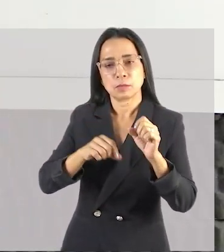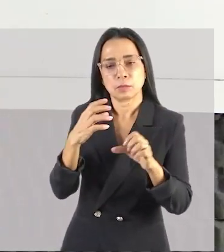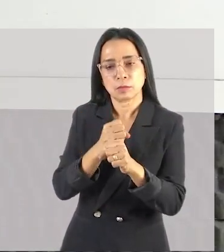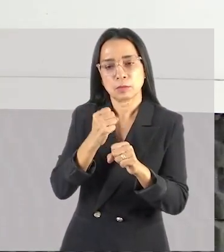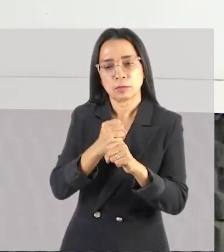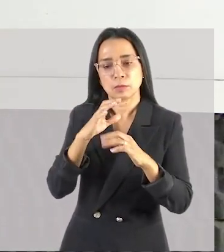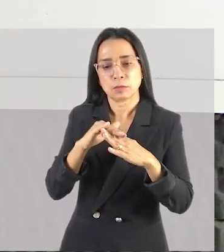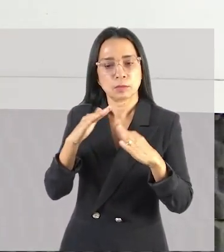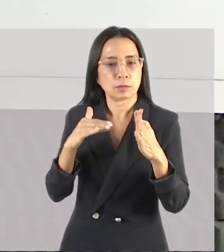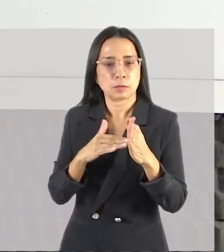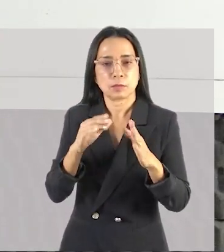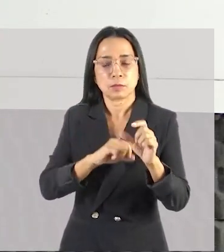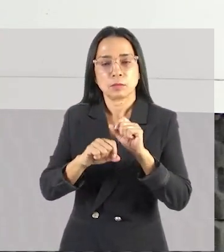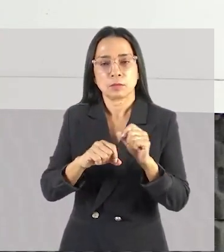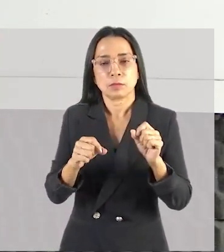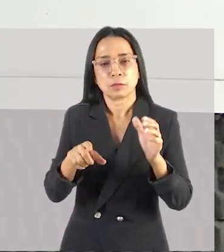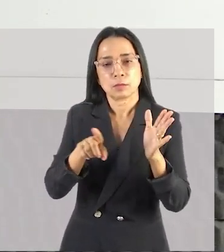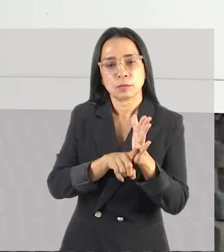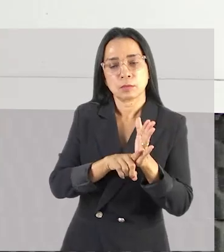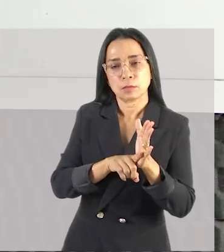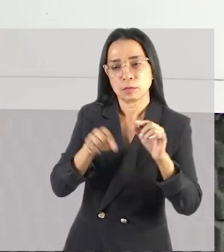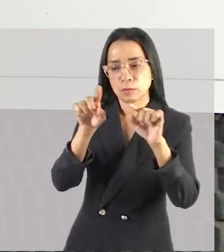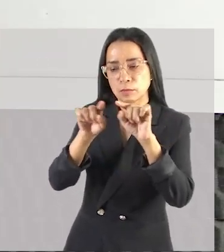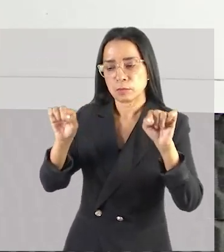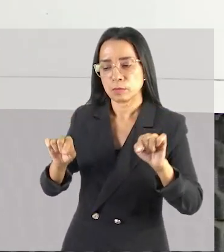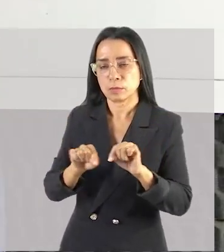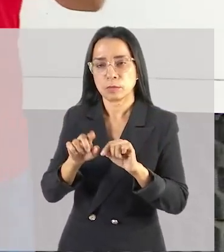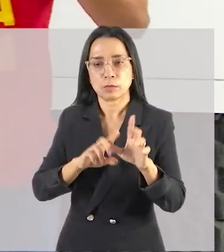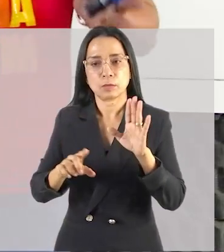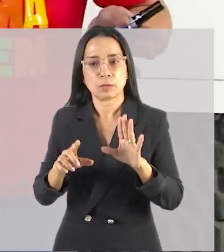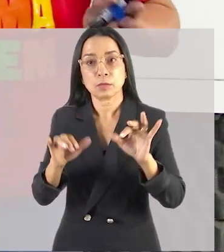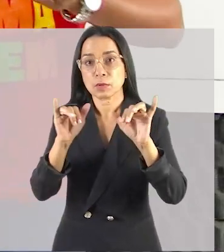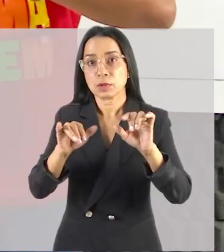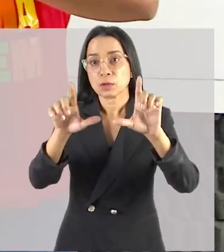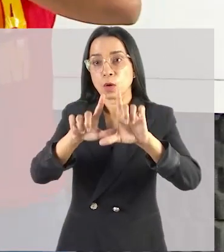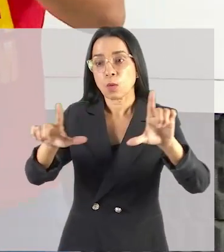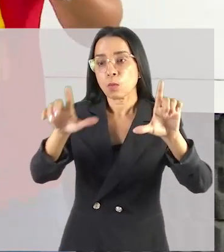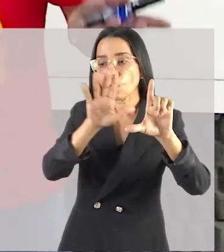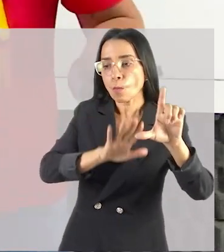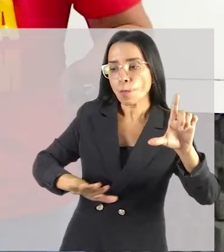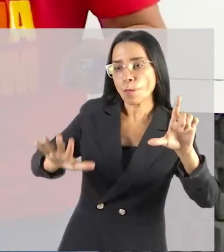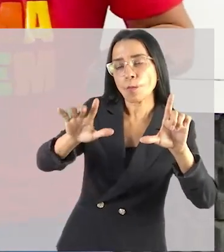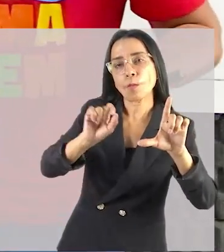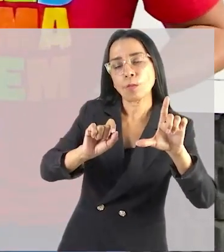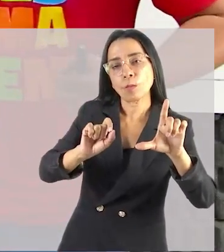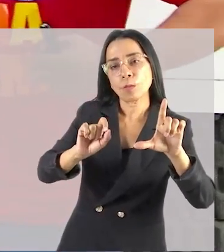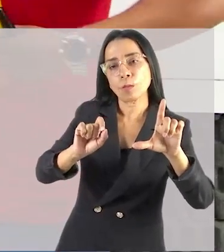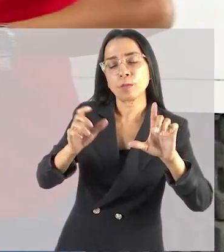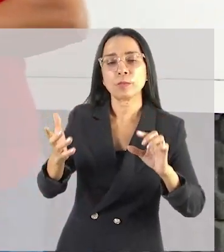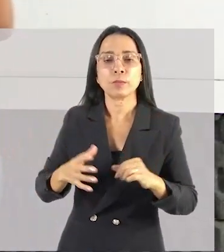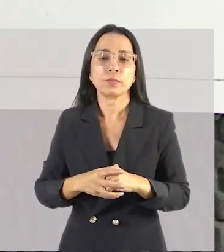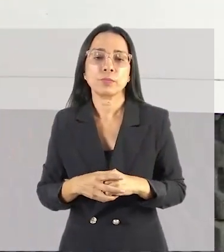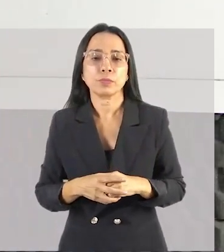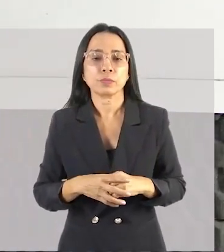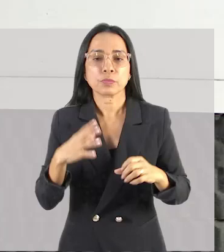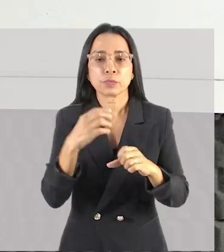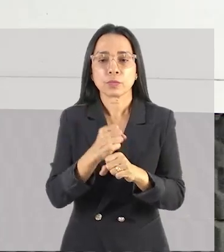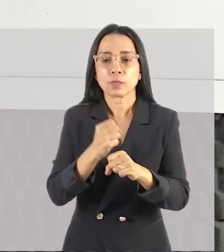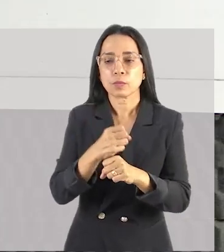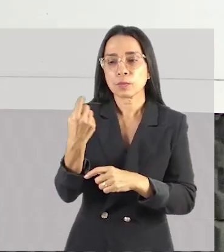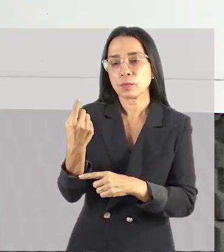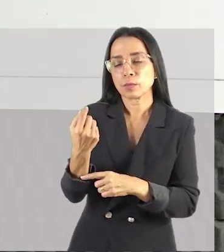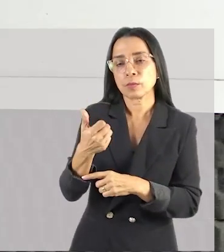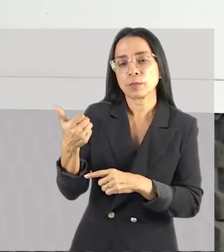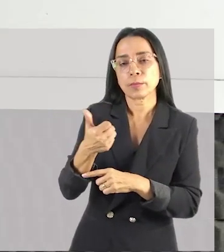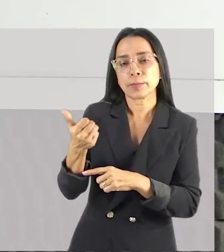área total menos a área de dentro. Aí vai ficar só o espaço entre o retângulo e o triângulo. Vamos calcular primeiro